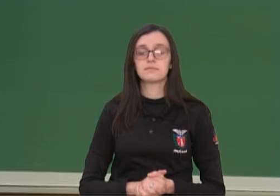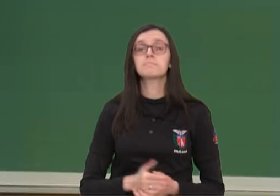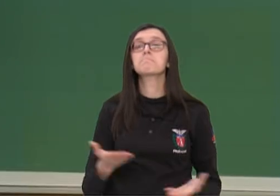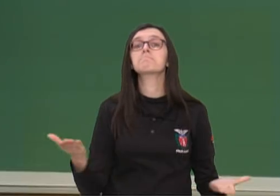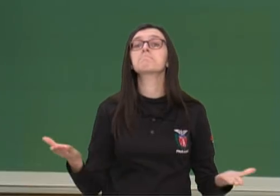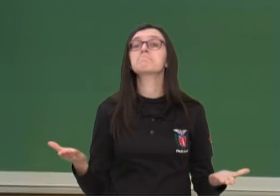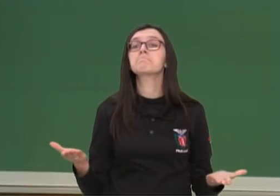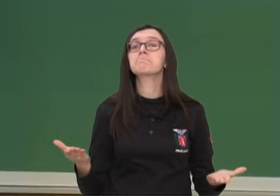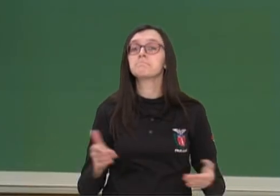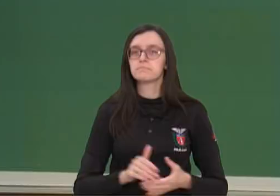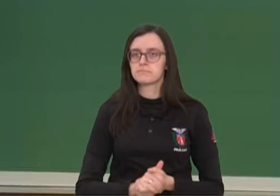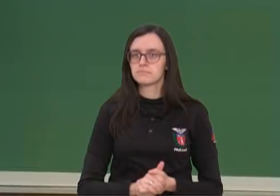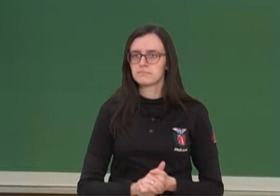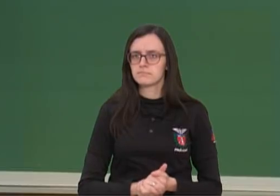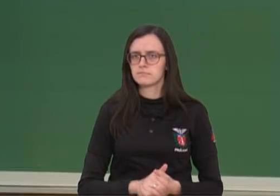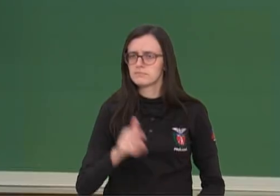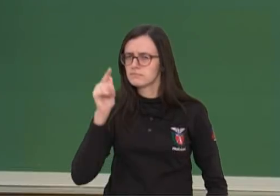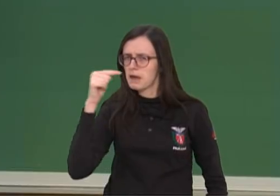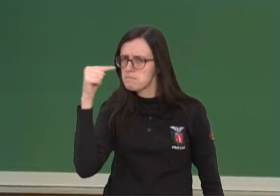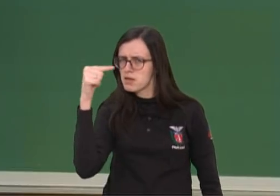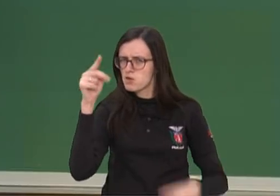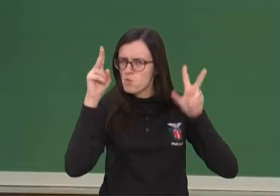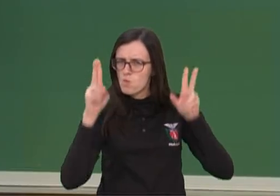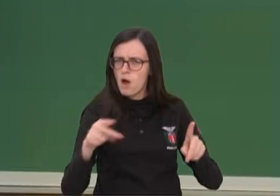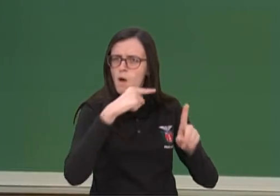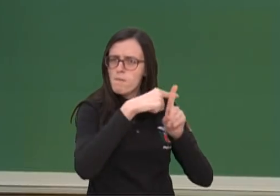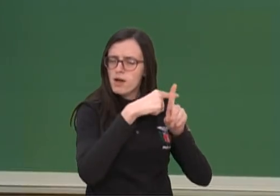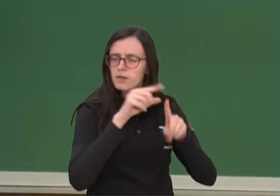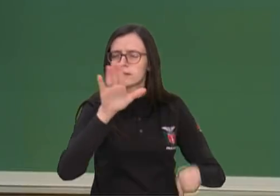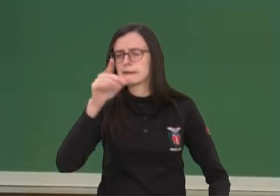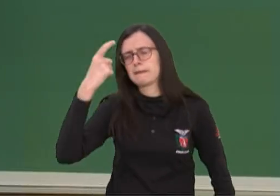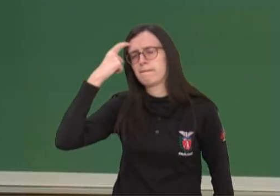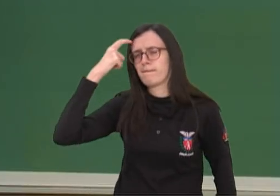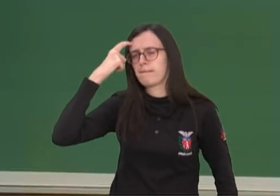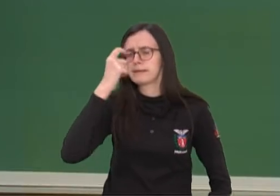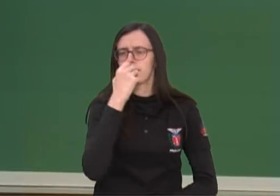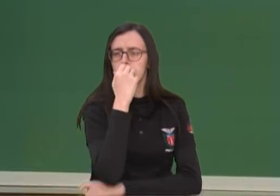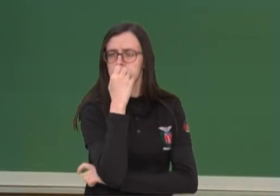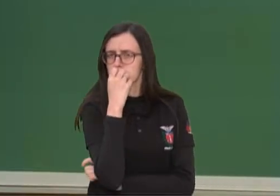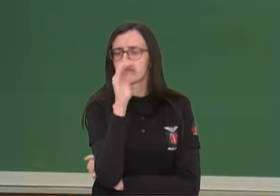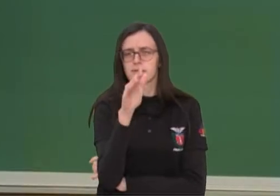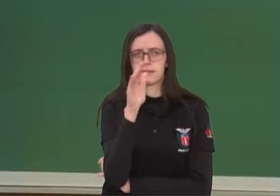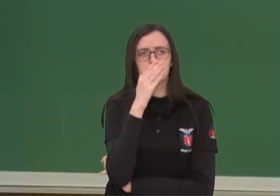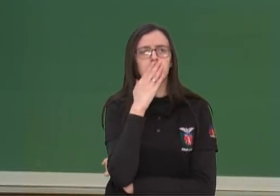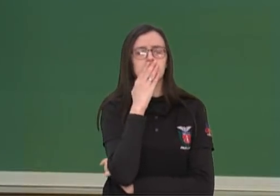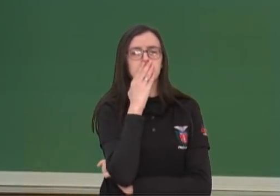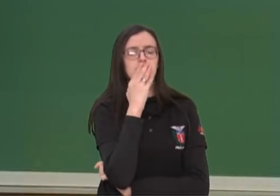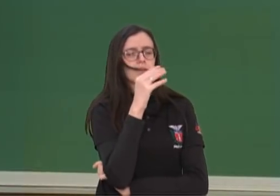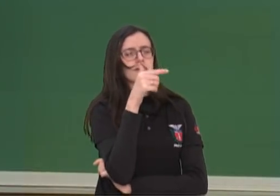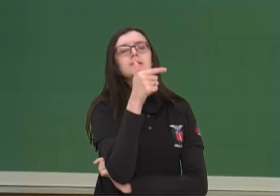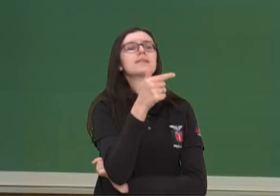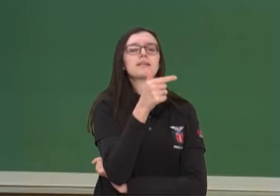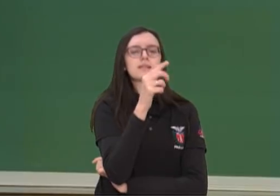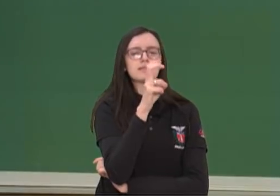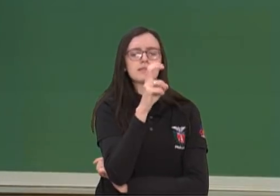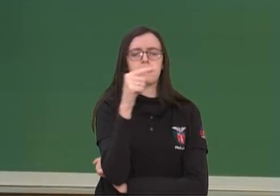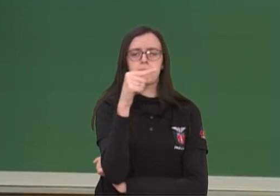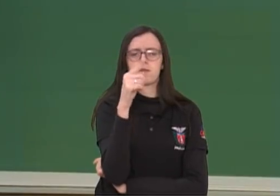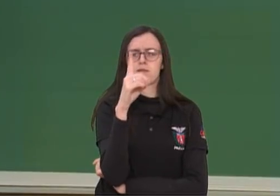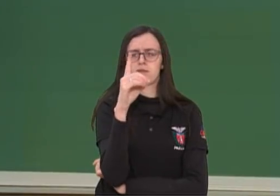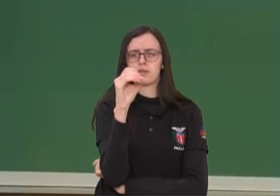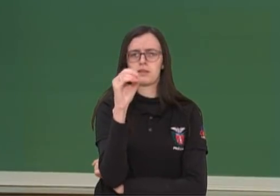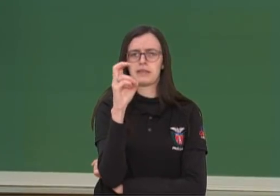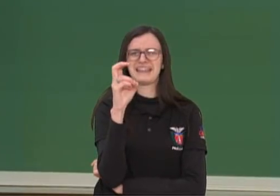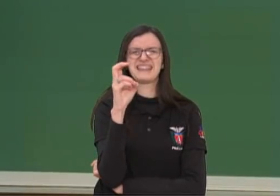E aí? Valeu para a subtração também? Vamos pensar? Muito bem. 75 menos